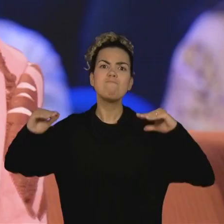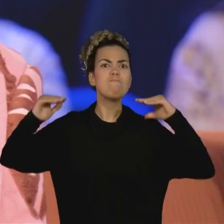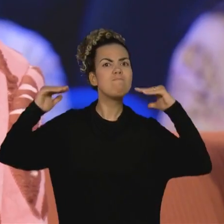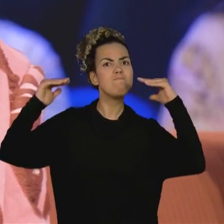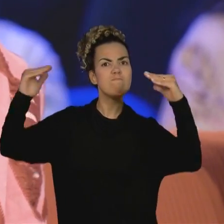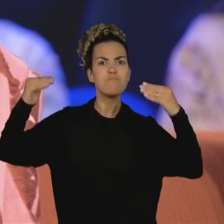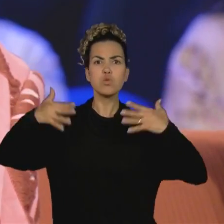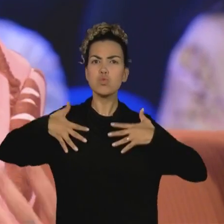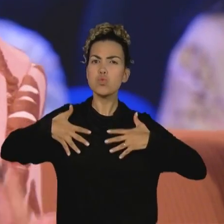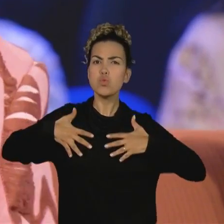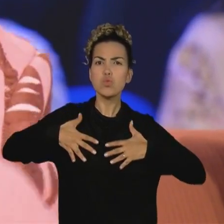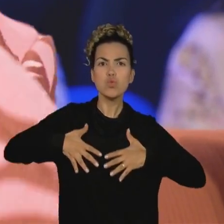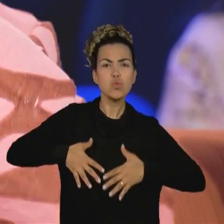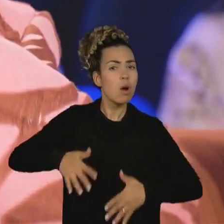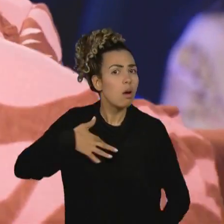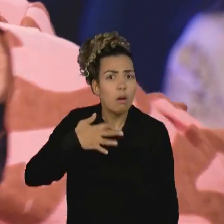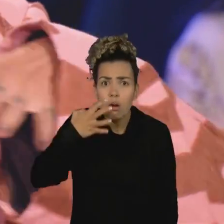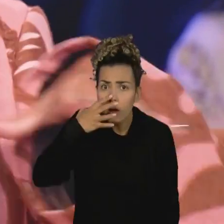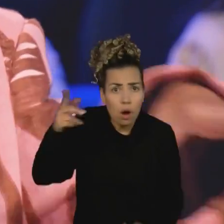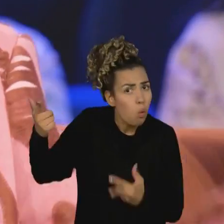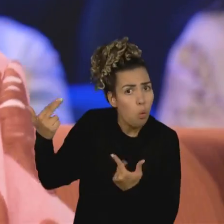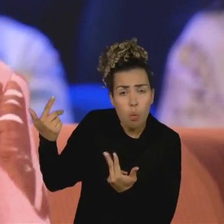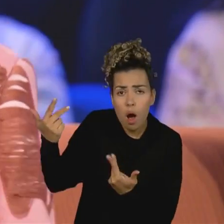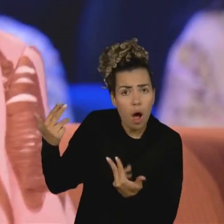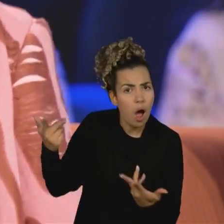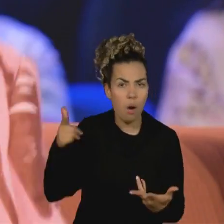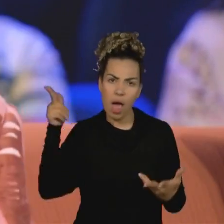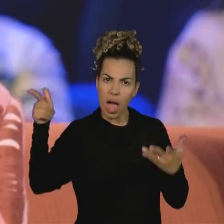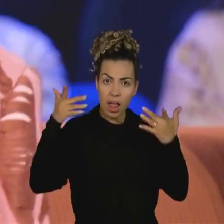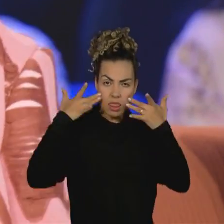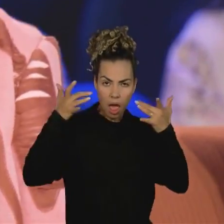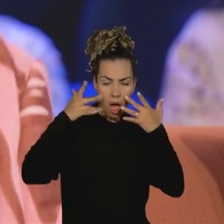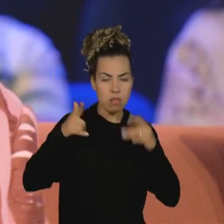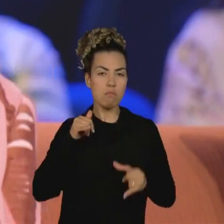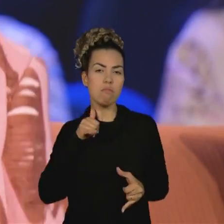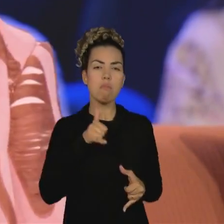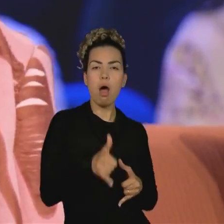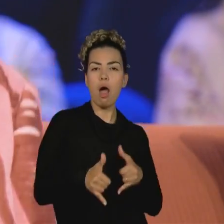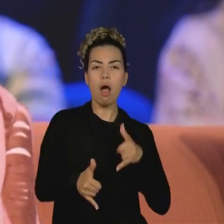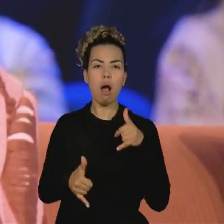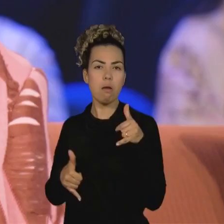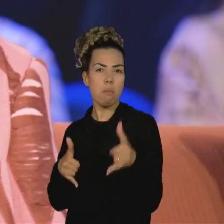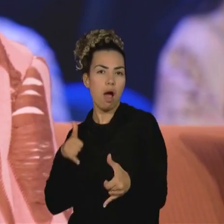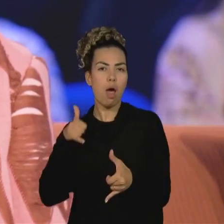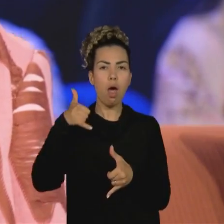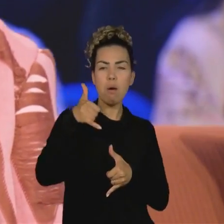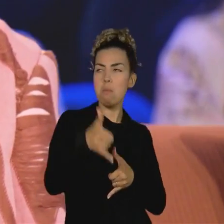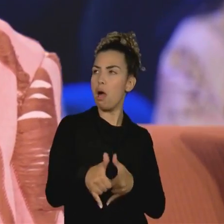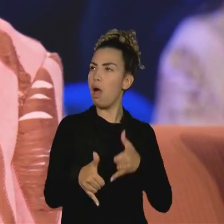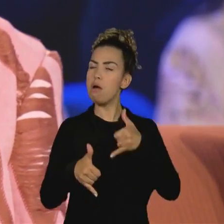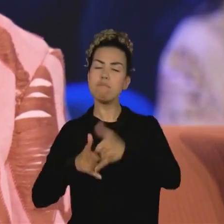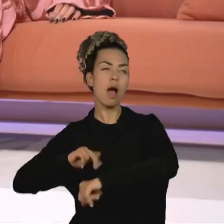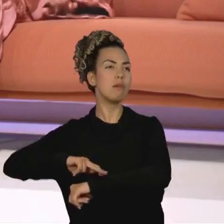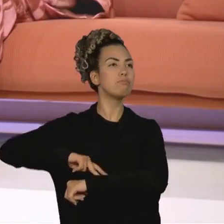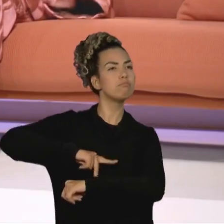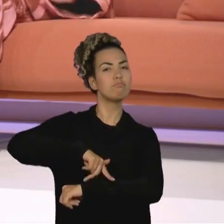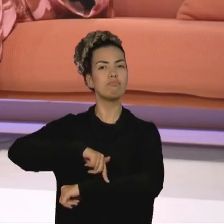era incrível. Ela passeava, ela desfilava assim no corredor dela, só escutava pá, pá, pá, pá, pá, pá. Até hoje,